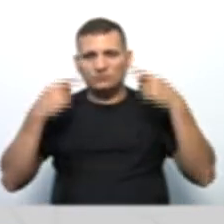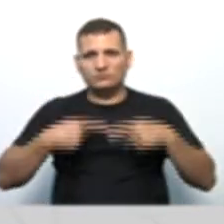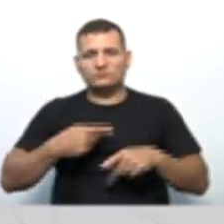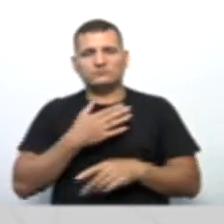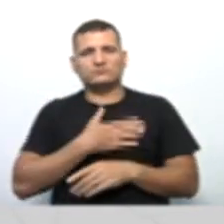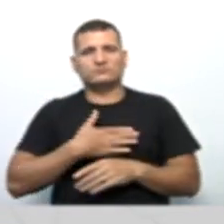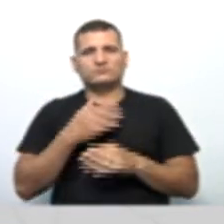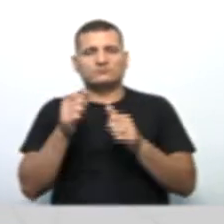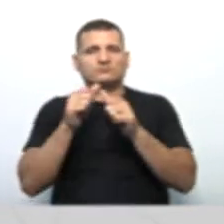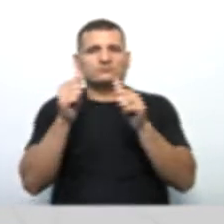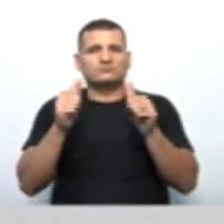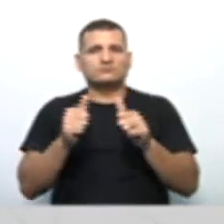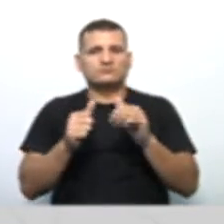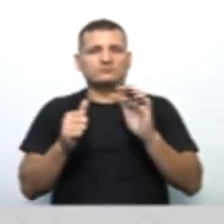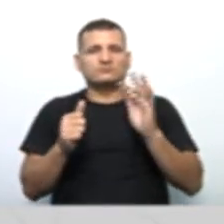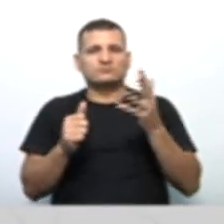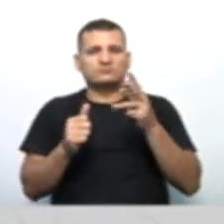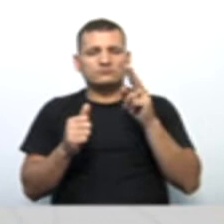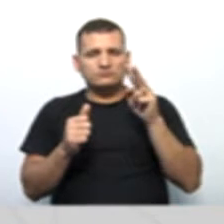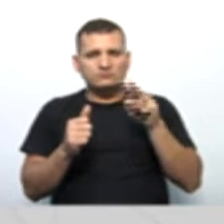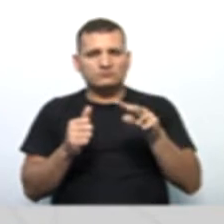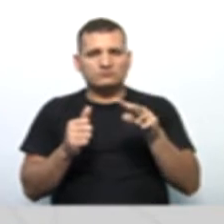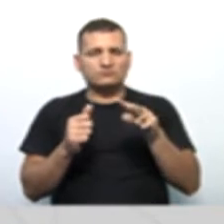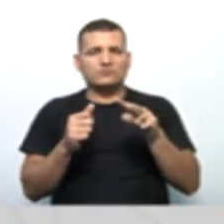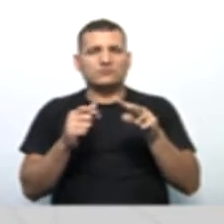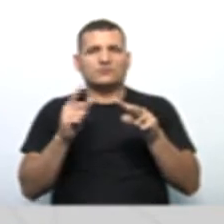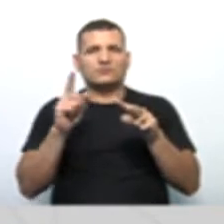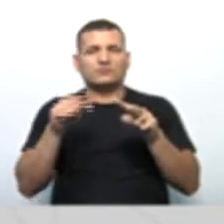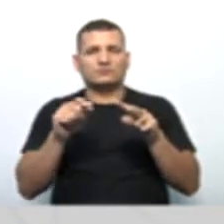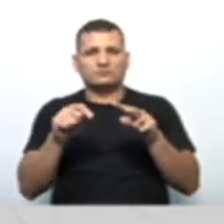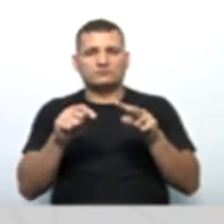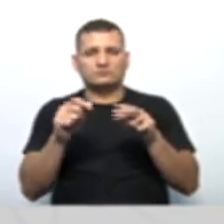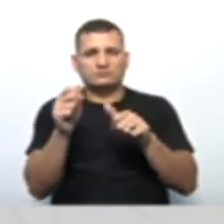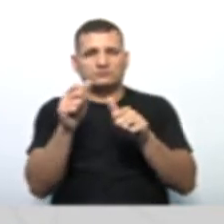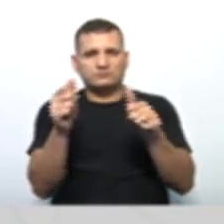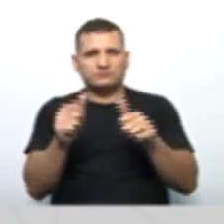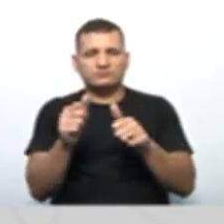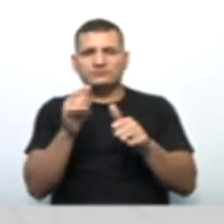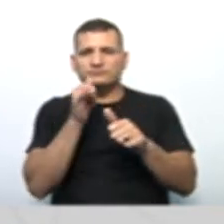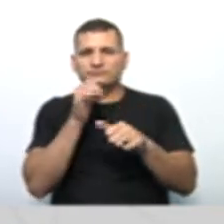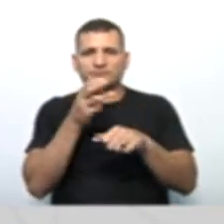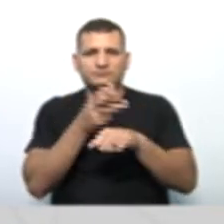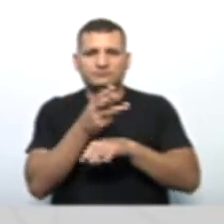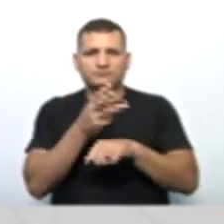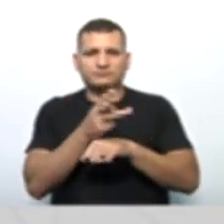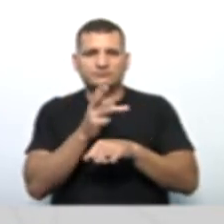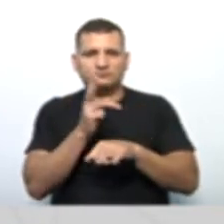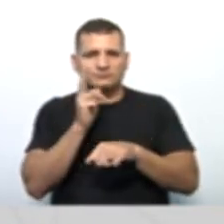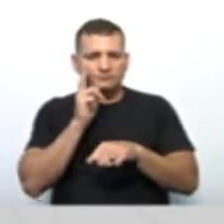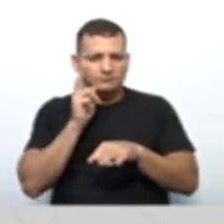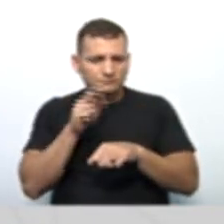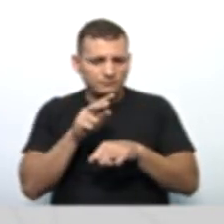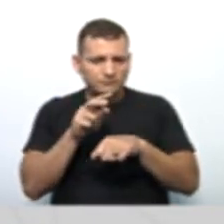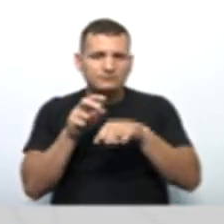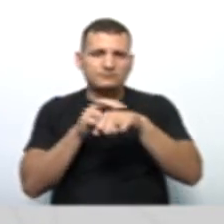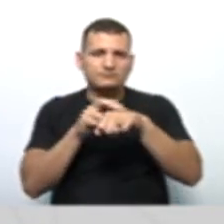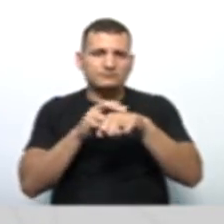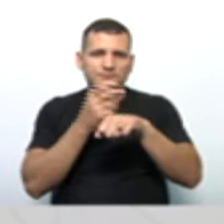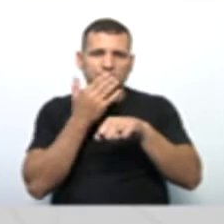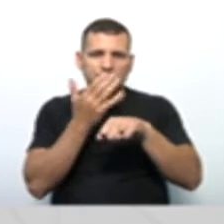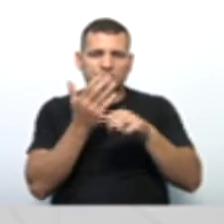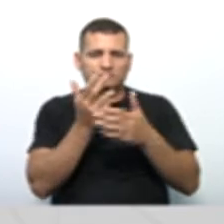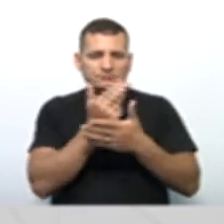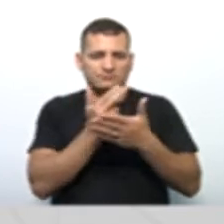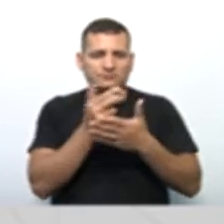vê você conhecer é pela imagem de batizar por que você olhou pra aquele símbolo vinho verde com o telefone um casamento você